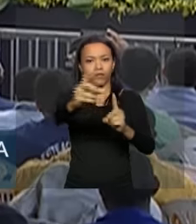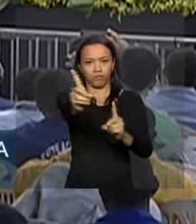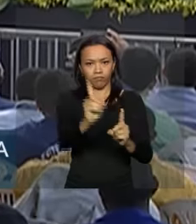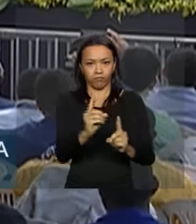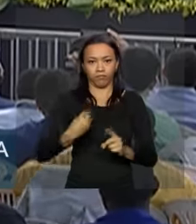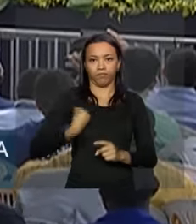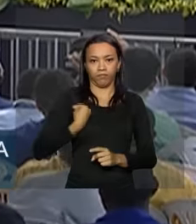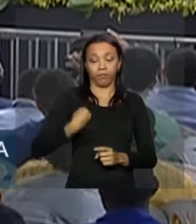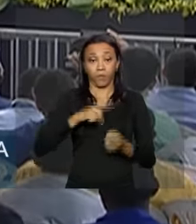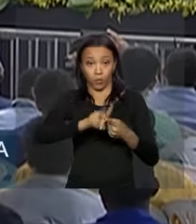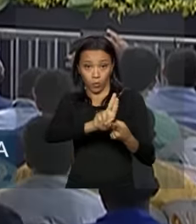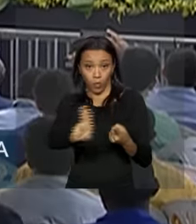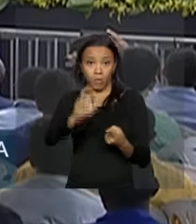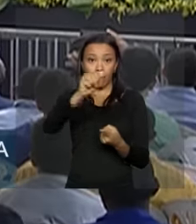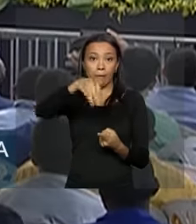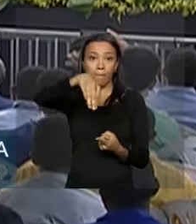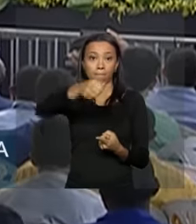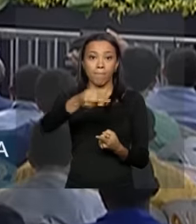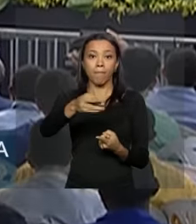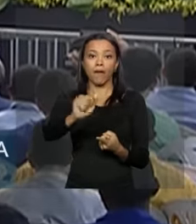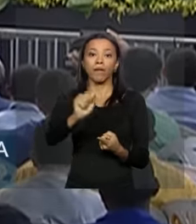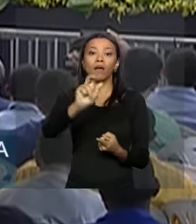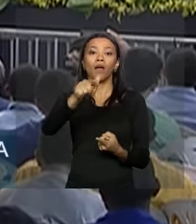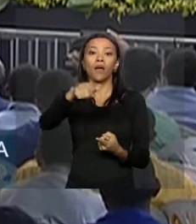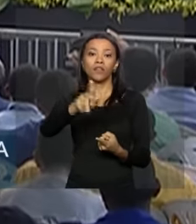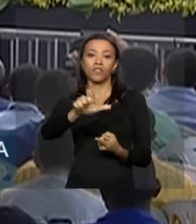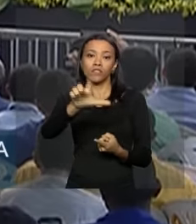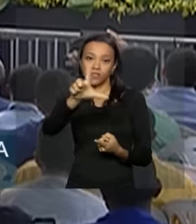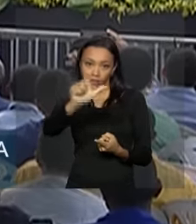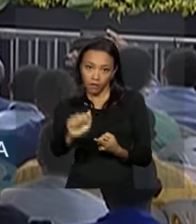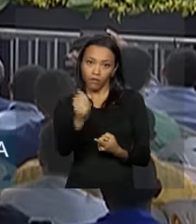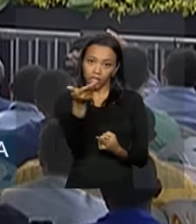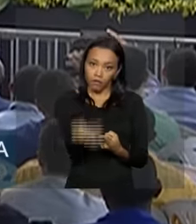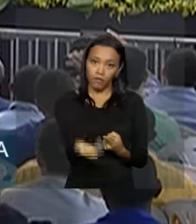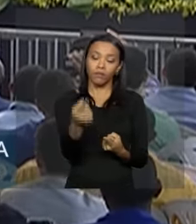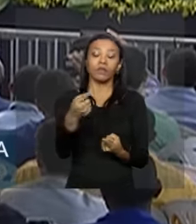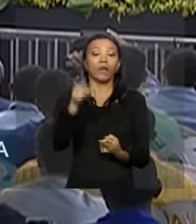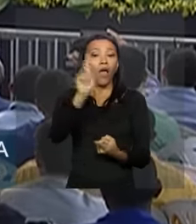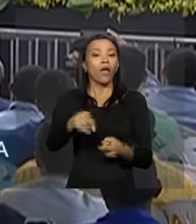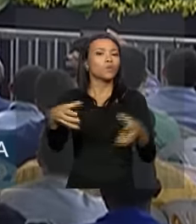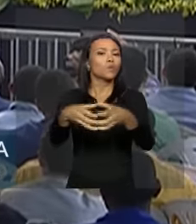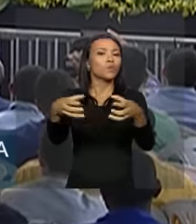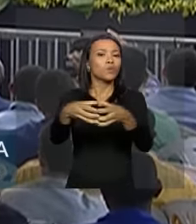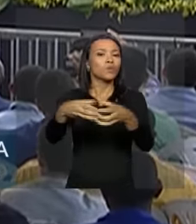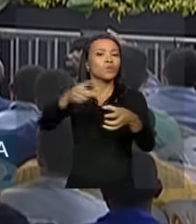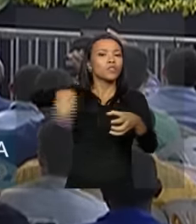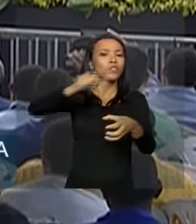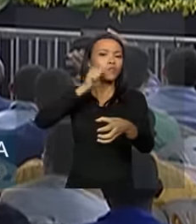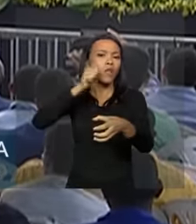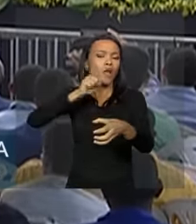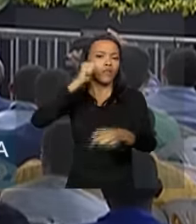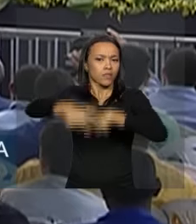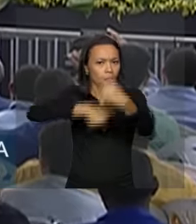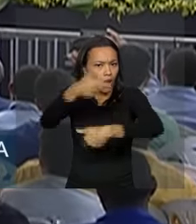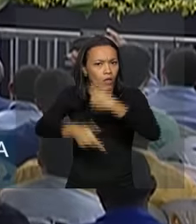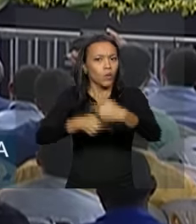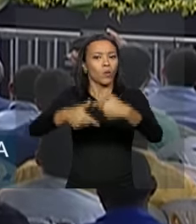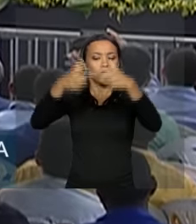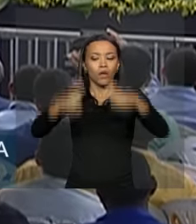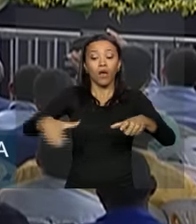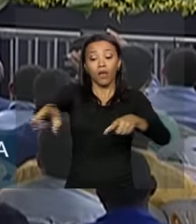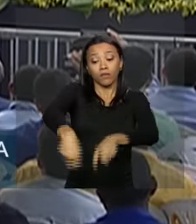A Mariângela Nascimento dos Santos, do Movimento de Mulheres Trabalhadoras